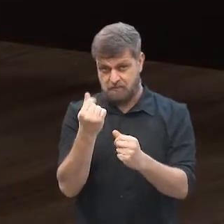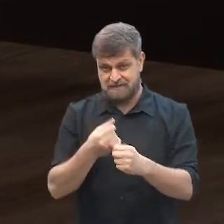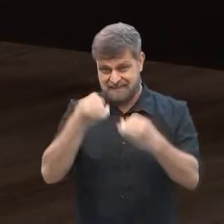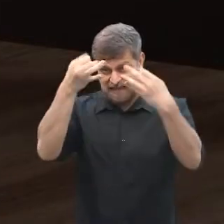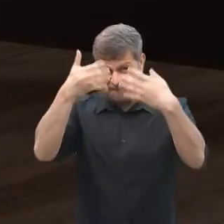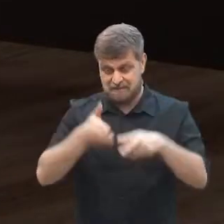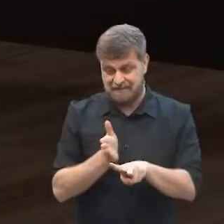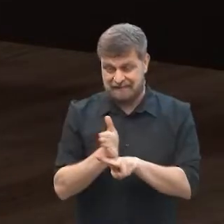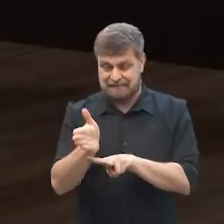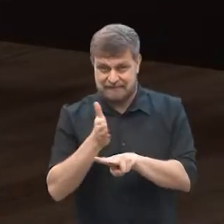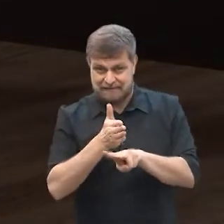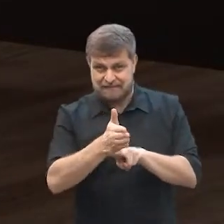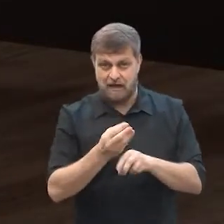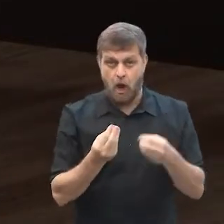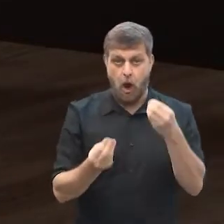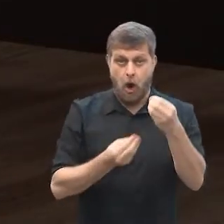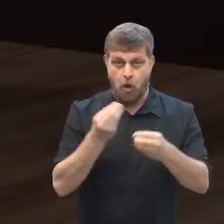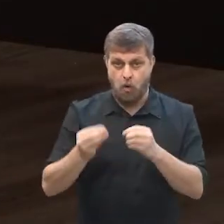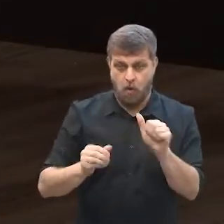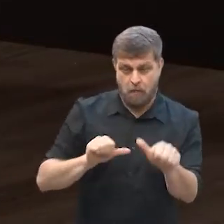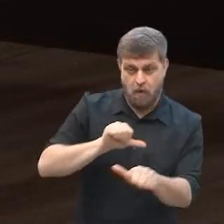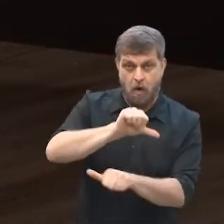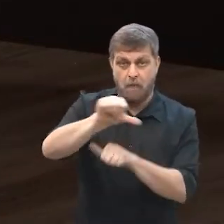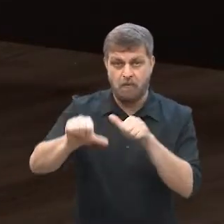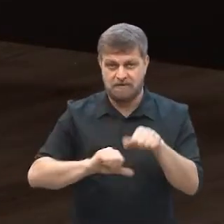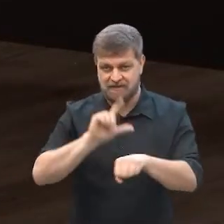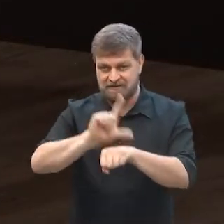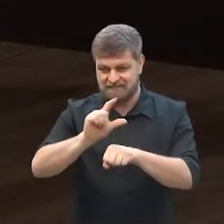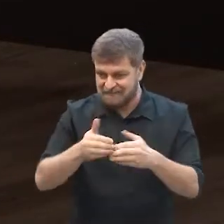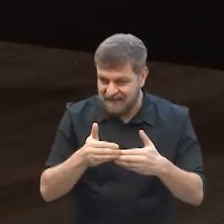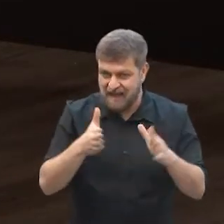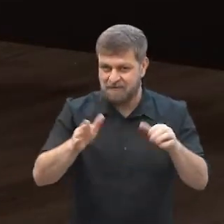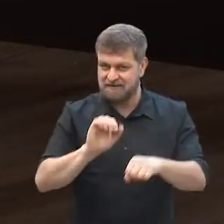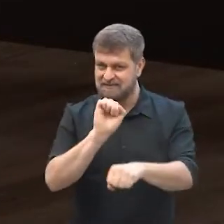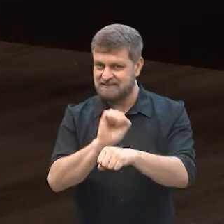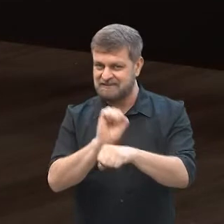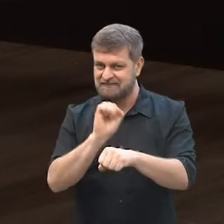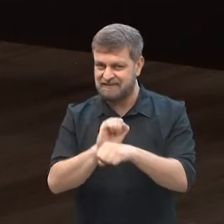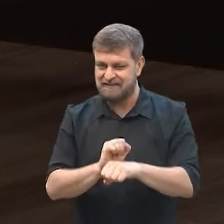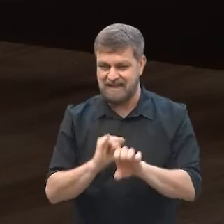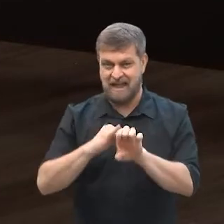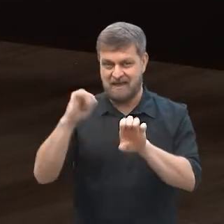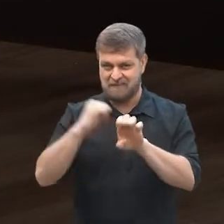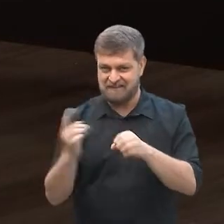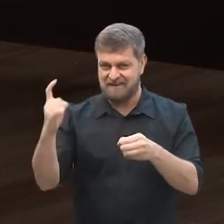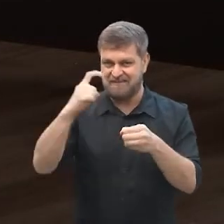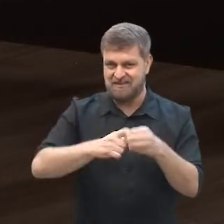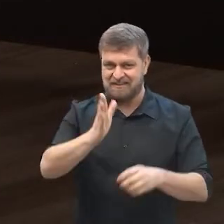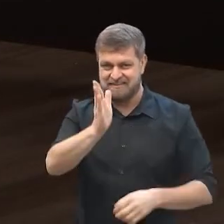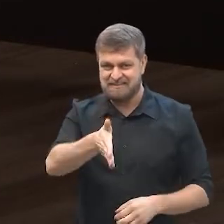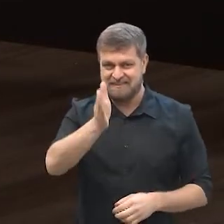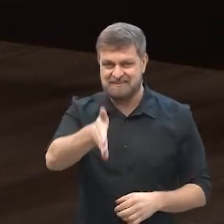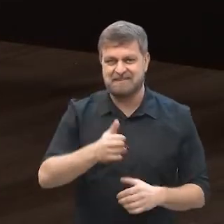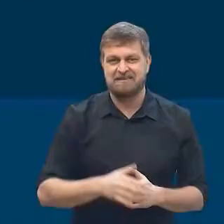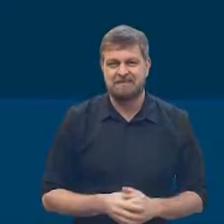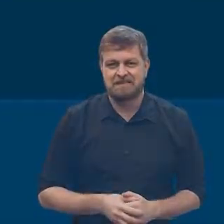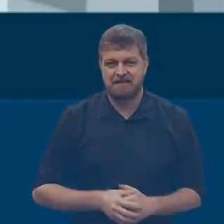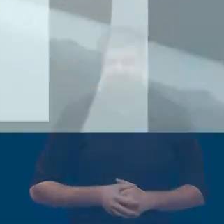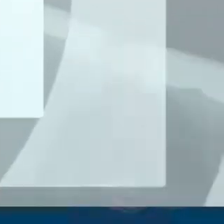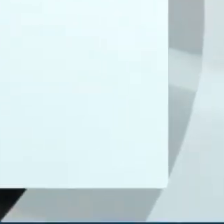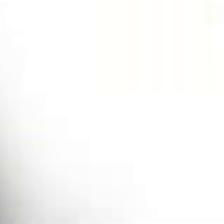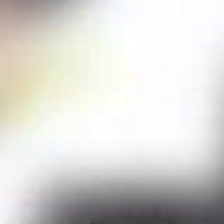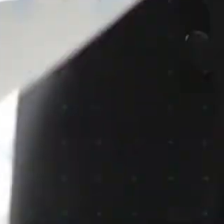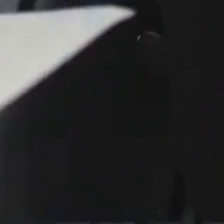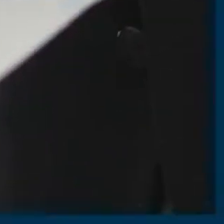desses caminhos para mudar a chave, para abrir o seu negócio. Não saia daí que o Ser Empreendedor volta já já.